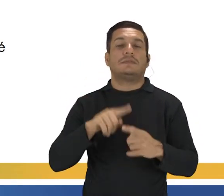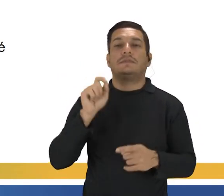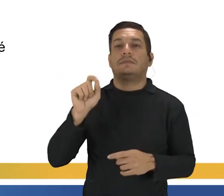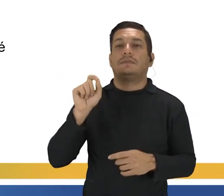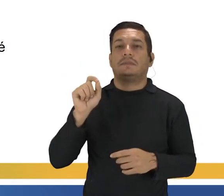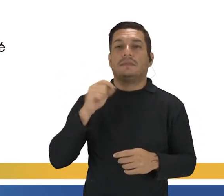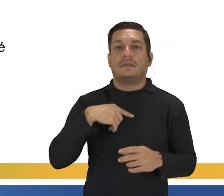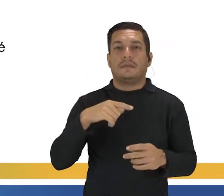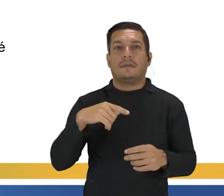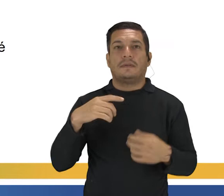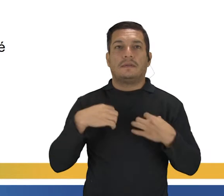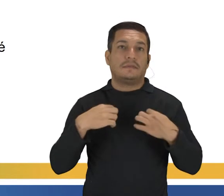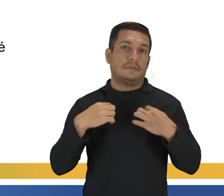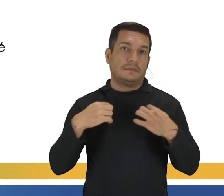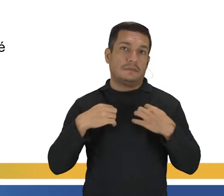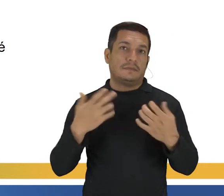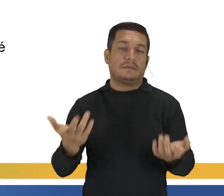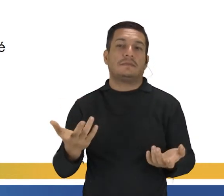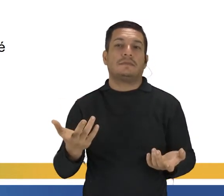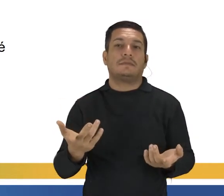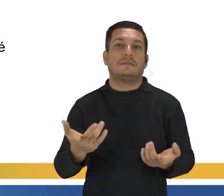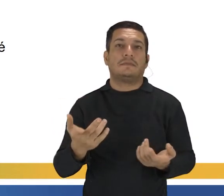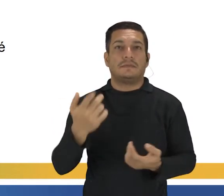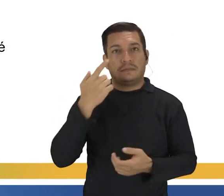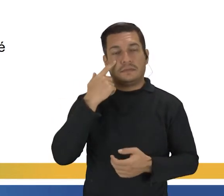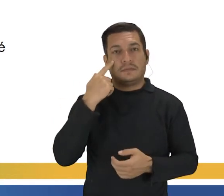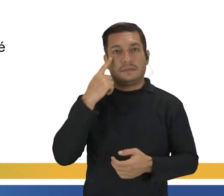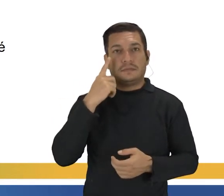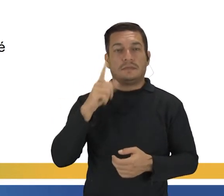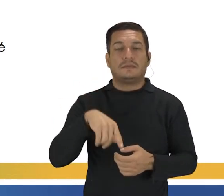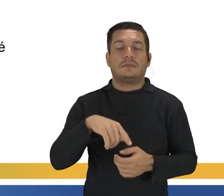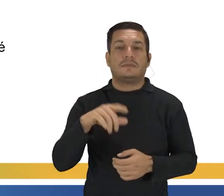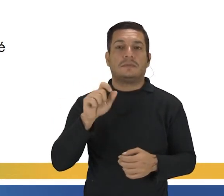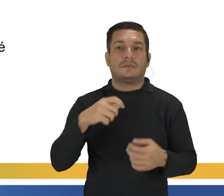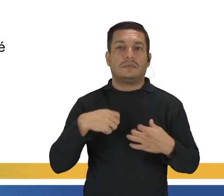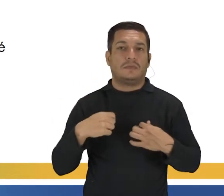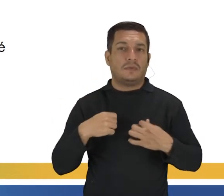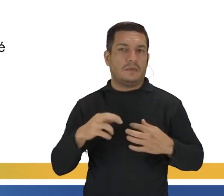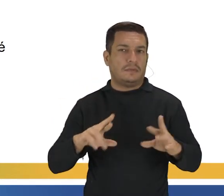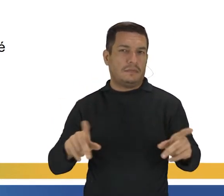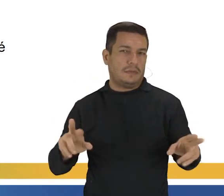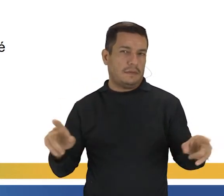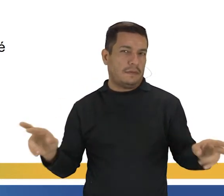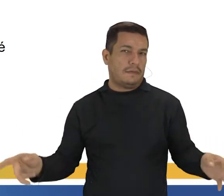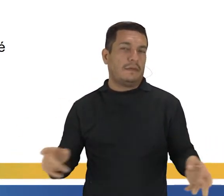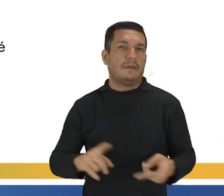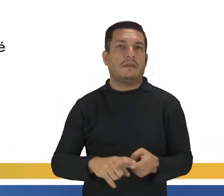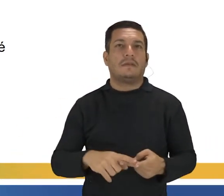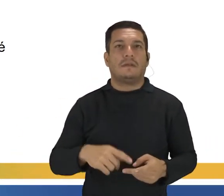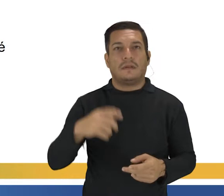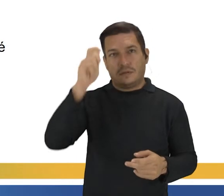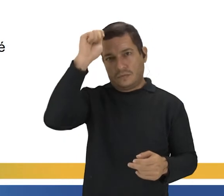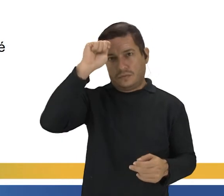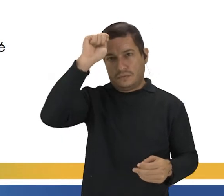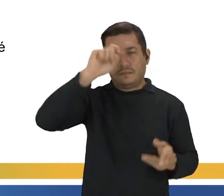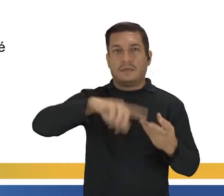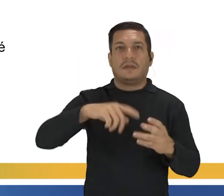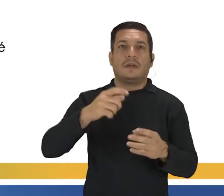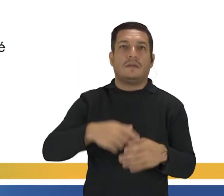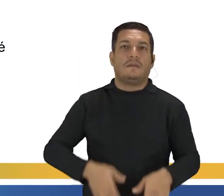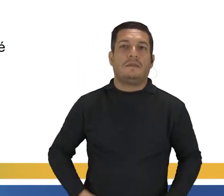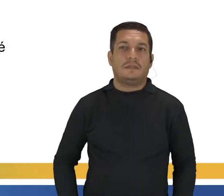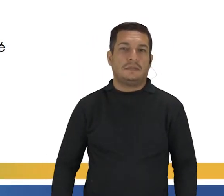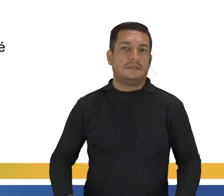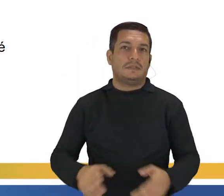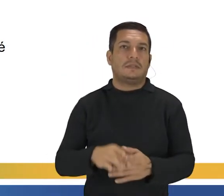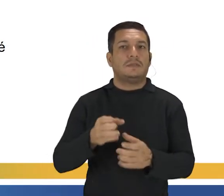ali personificados, né? Vamos ver que eles estão ali com uma roupa diferenciada, um chapéu, uma